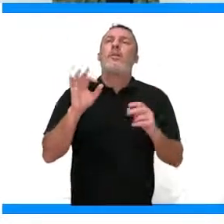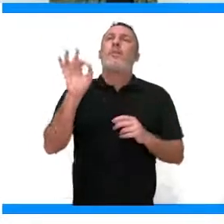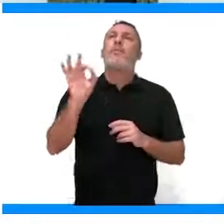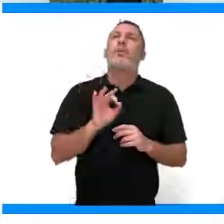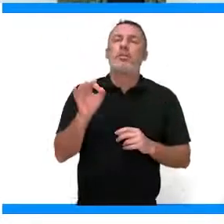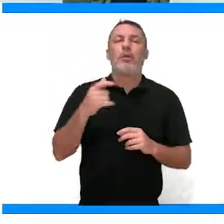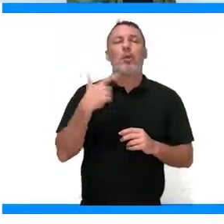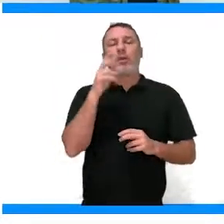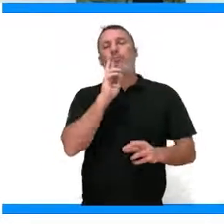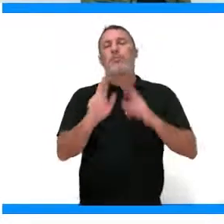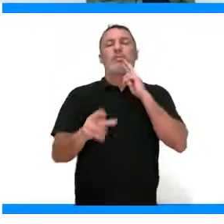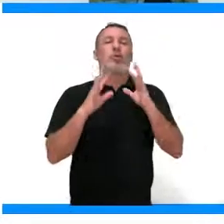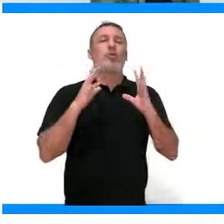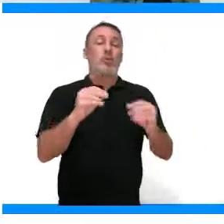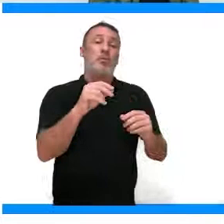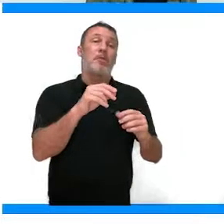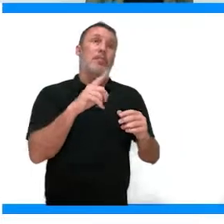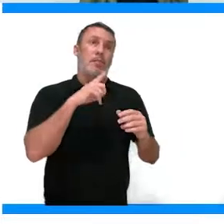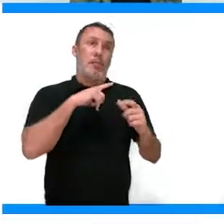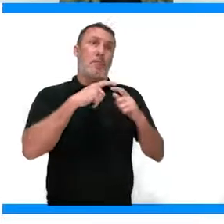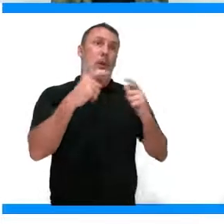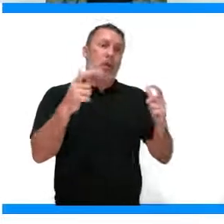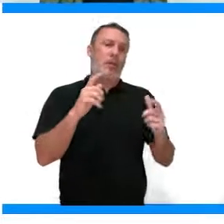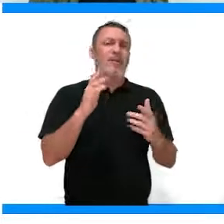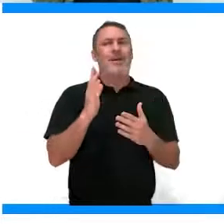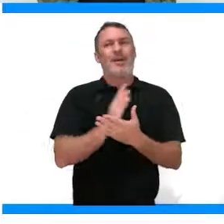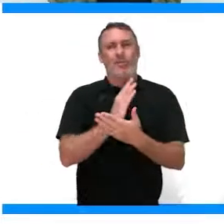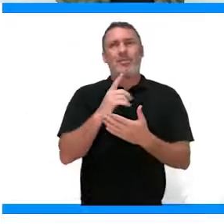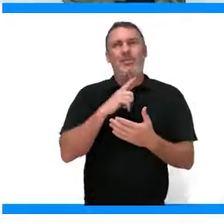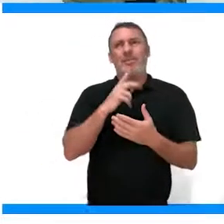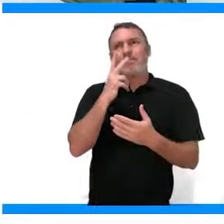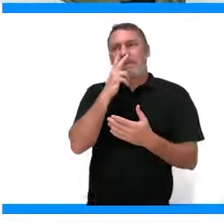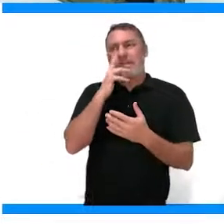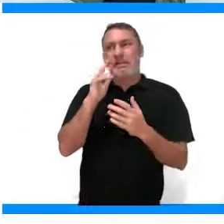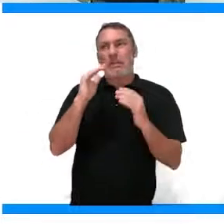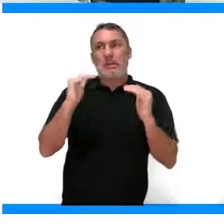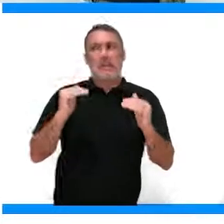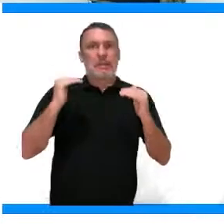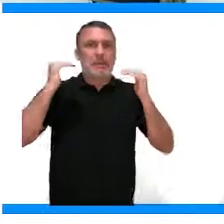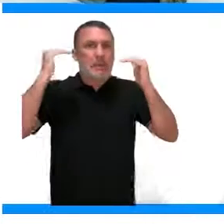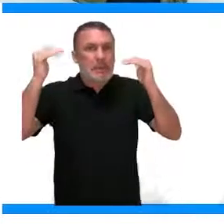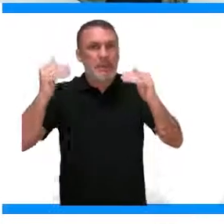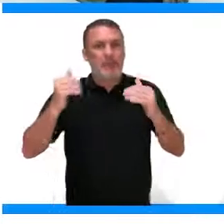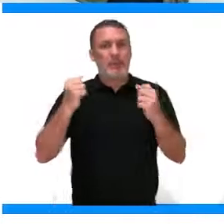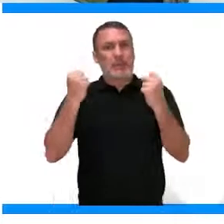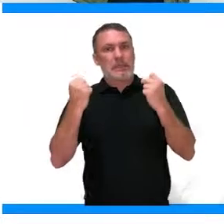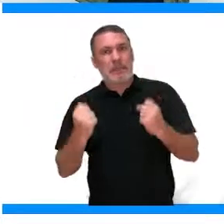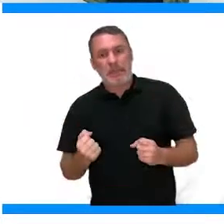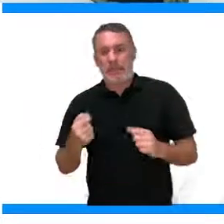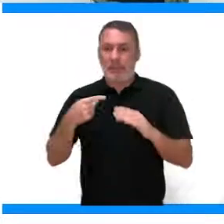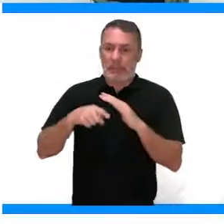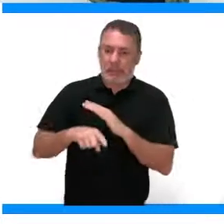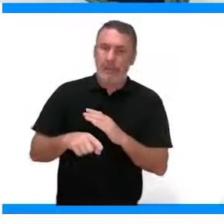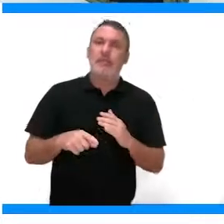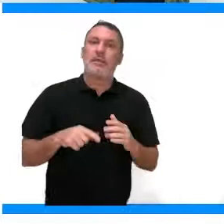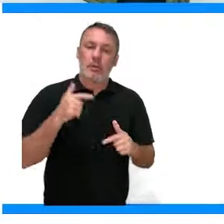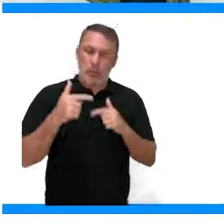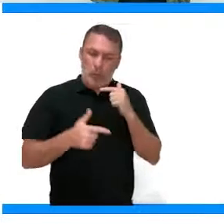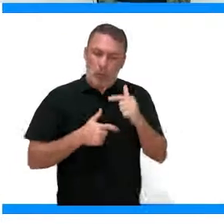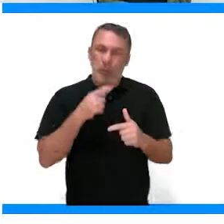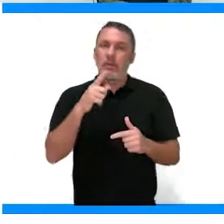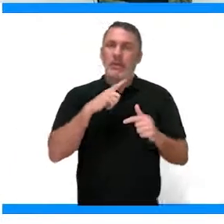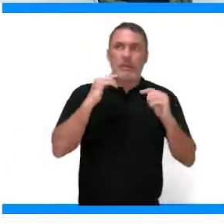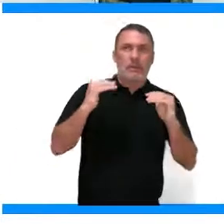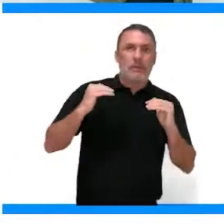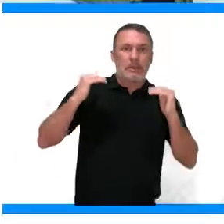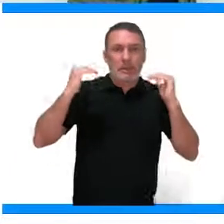não todos, quase todos, que vai ter problema aí, mais de problemas num nível, outro patamar, entendeu? Outro patamar, vai ter problema